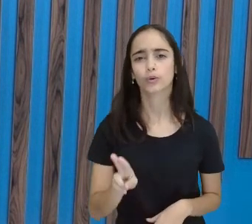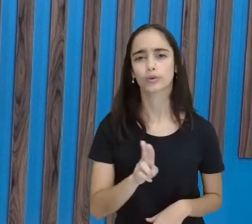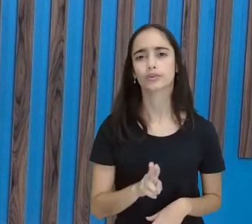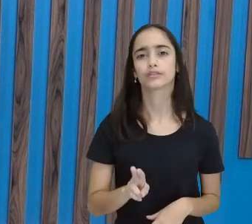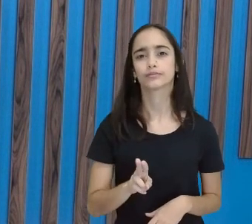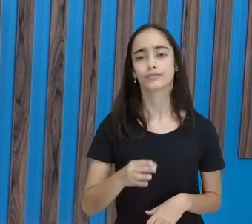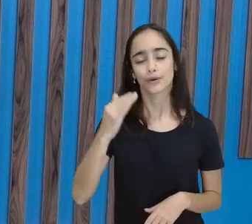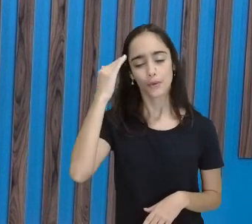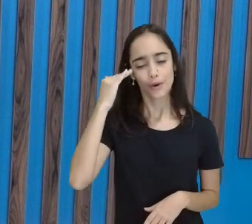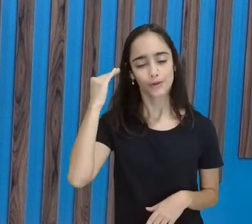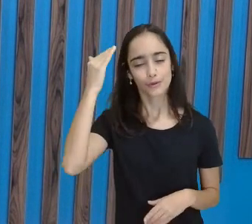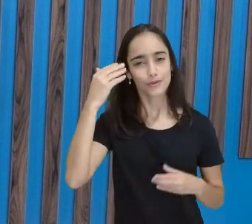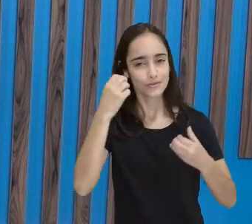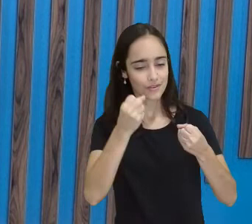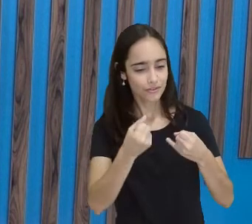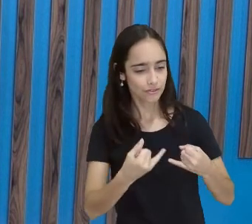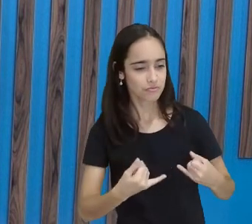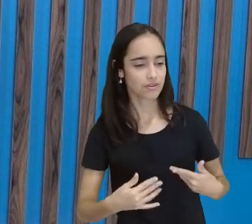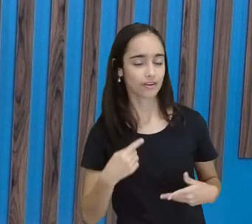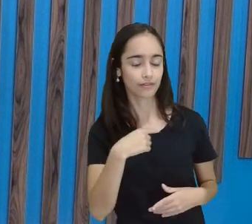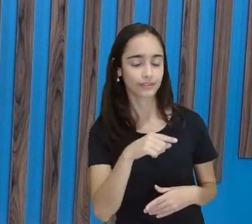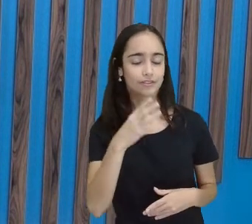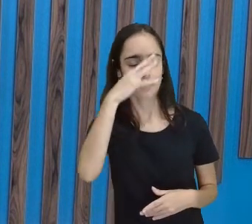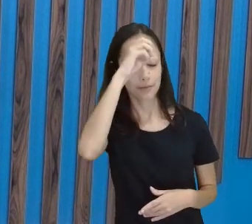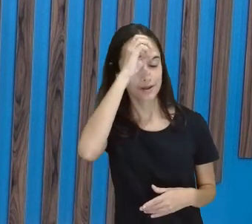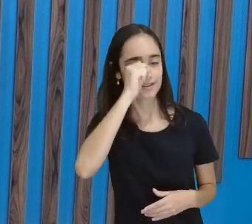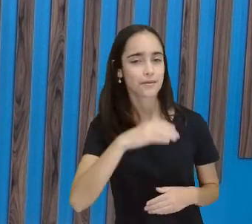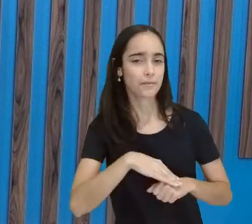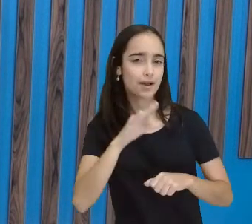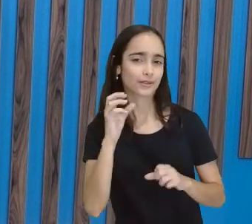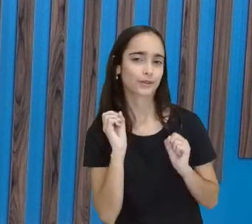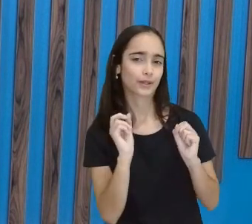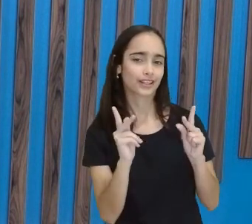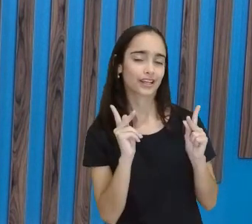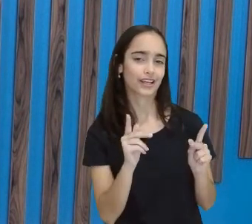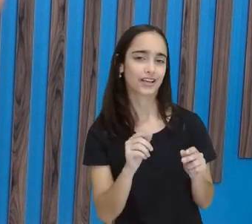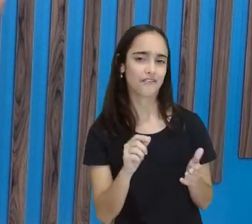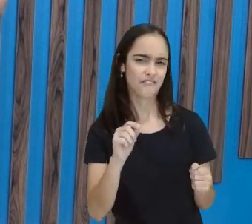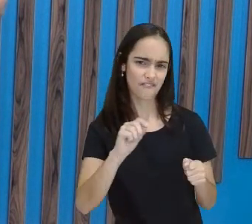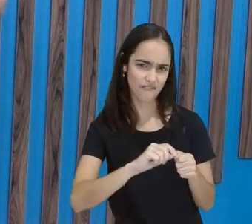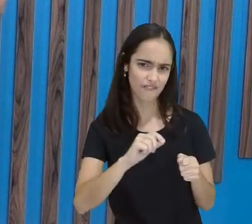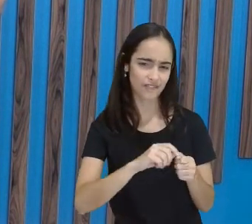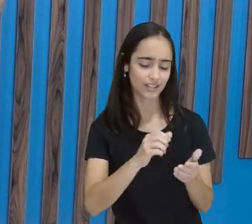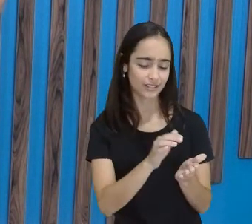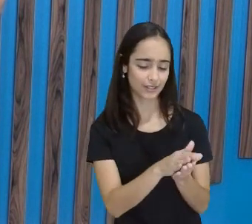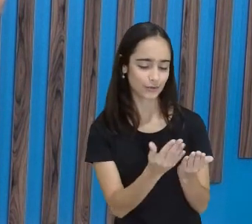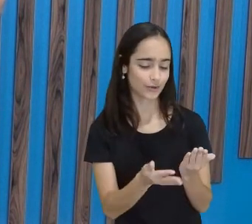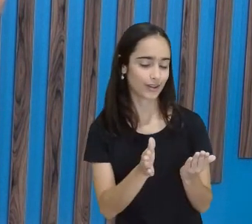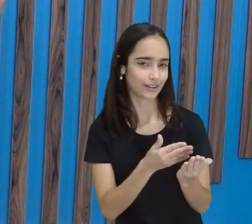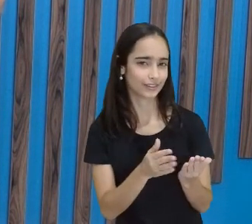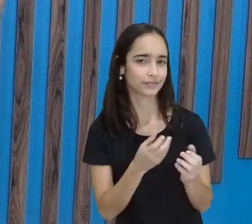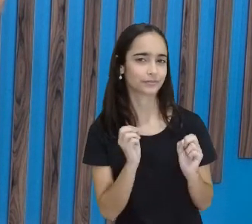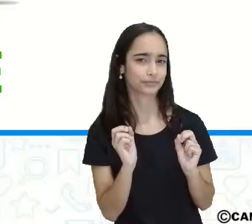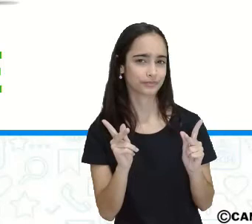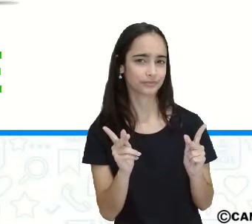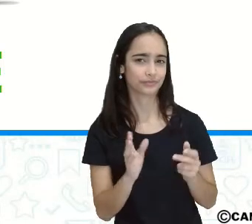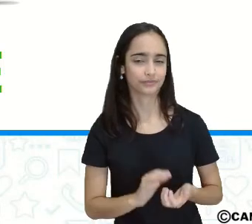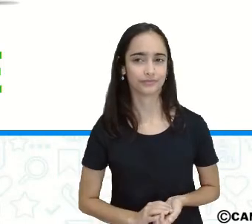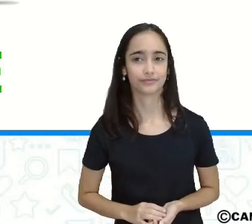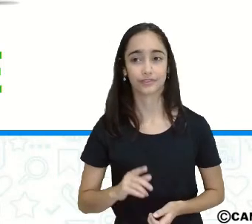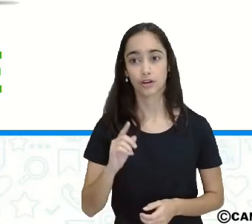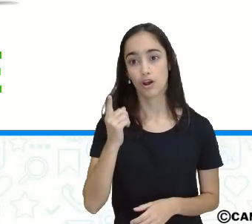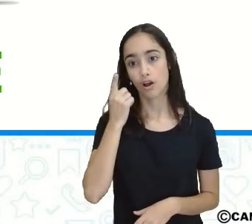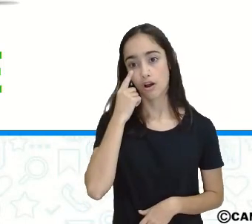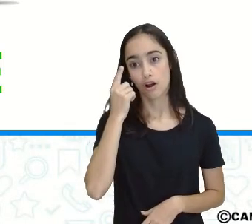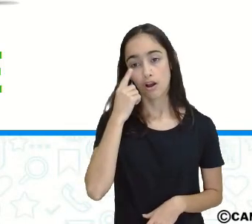ele vai lhe explicar e você vai aprender um pouco mais. Façam isso no caderno de vocês, tá certo? Olha aí. Outra